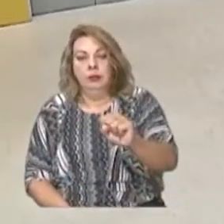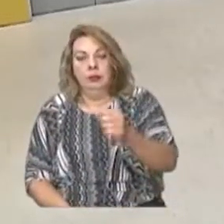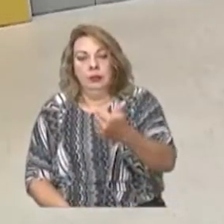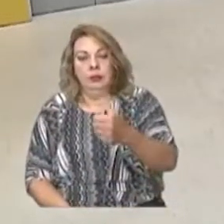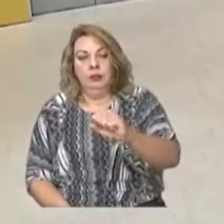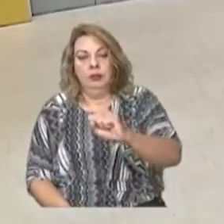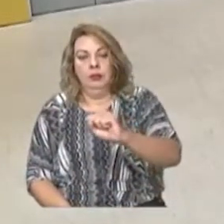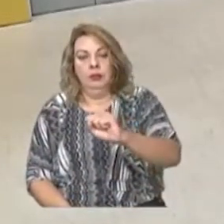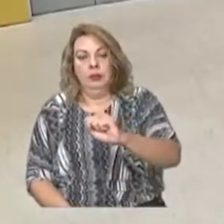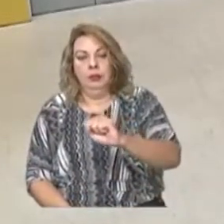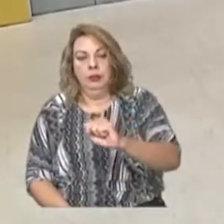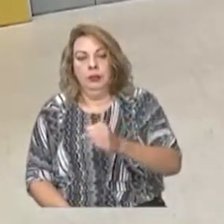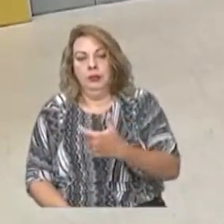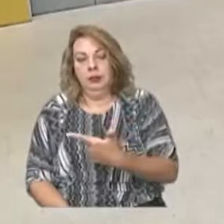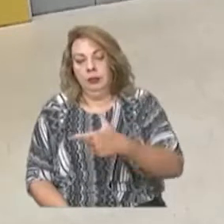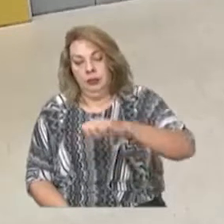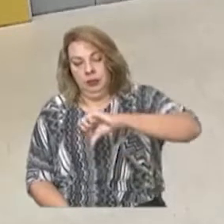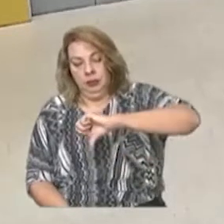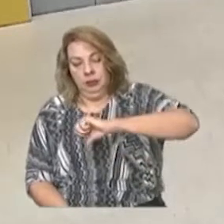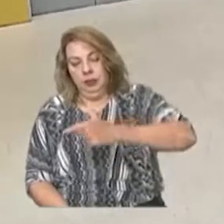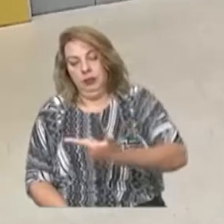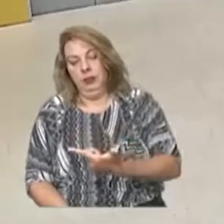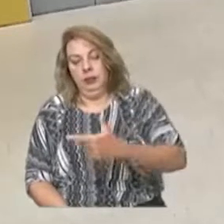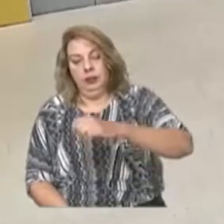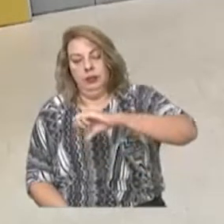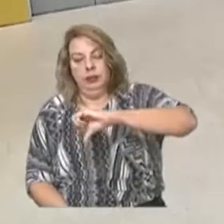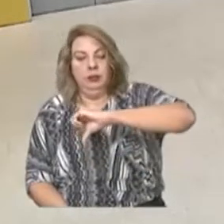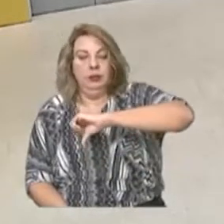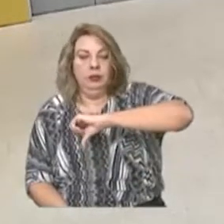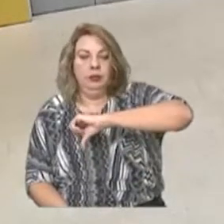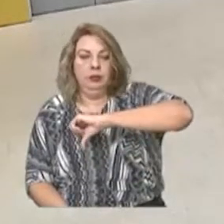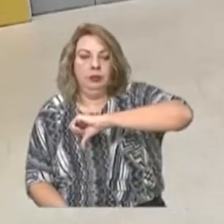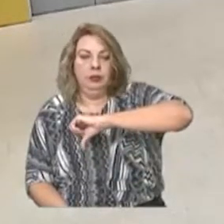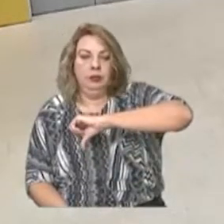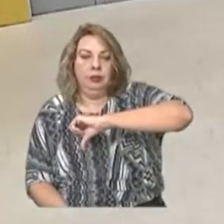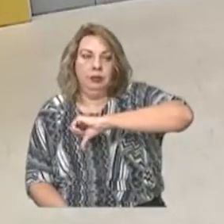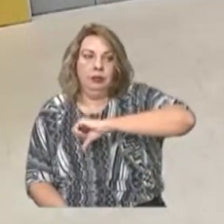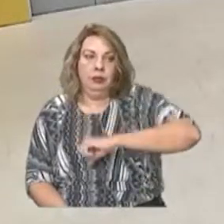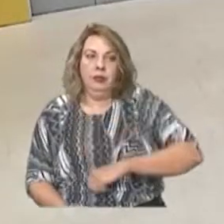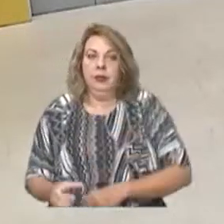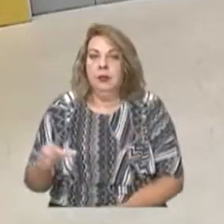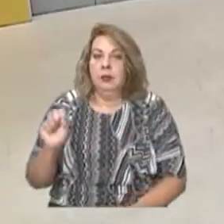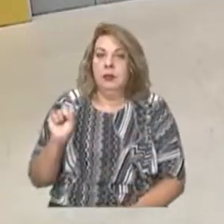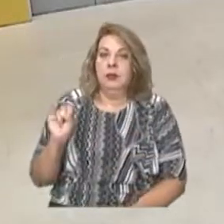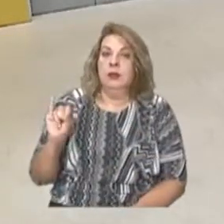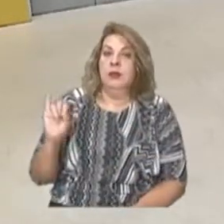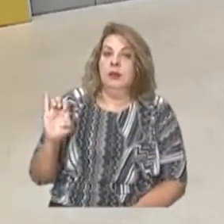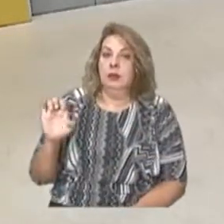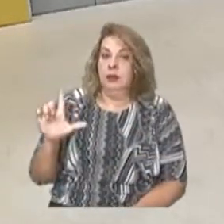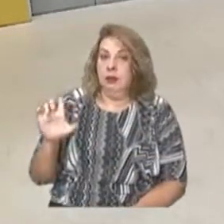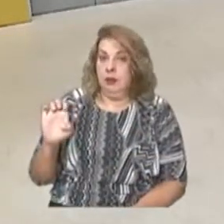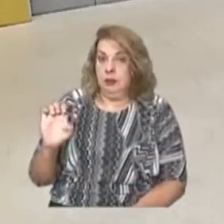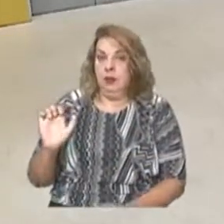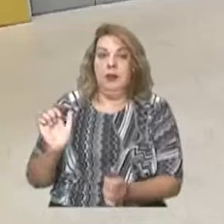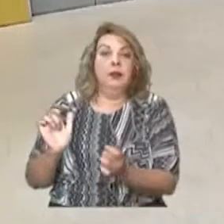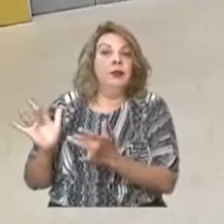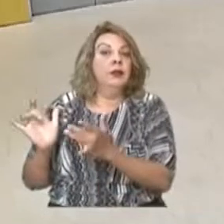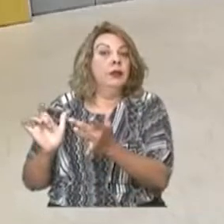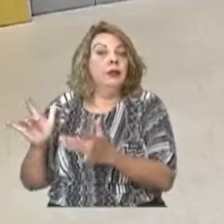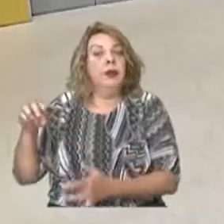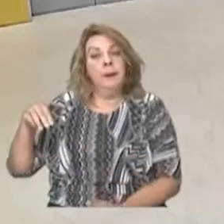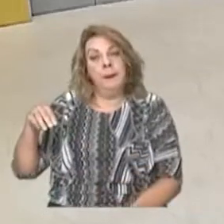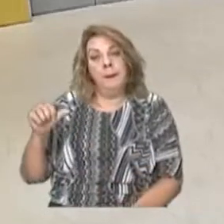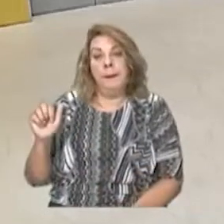18 e 29, 29. Ciele, Márcia, vendedoras pés quentes aí na Barra